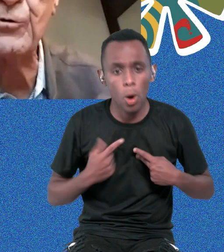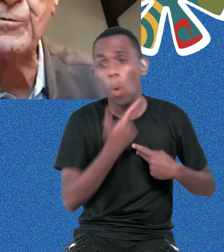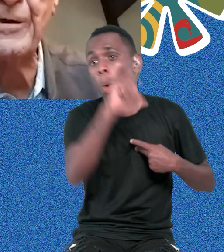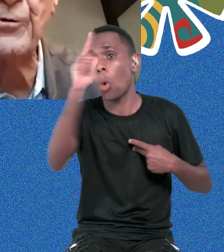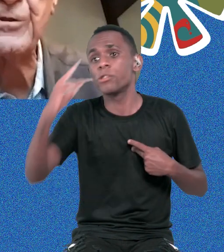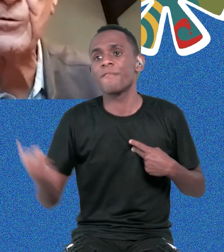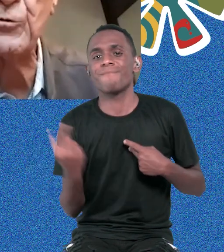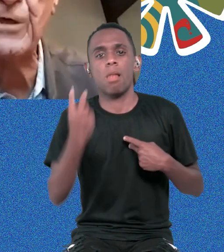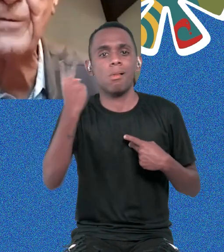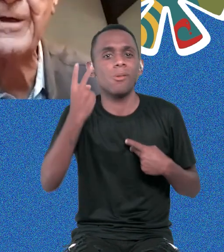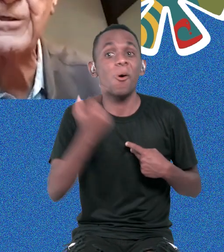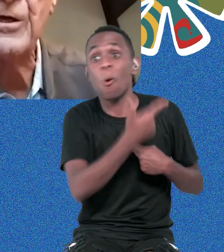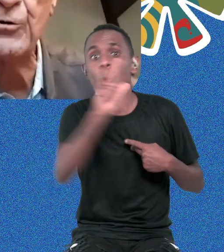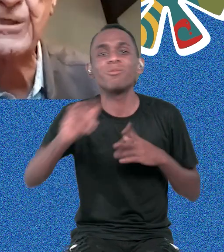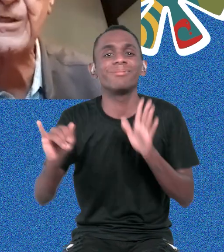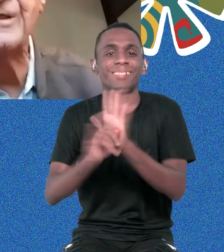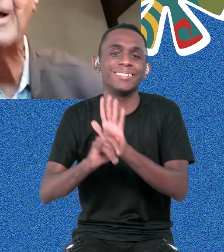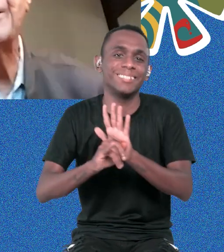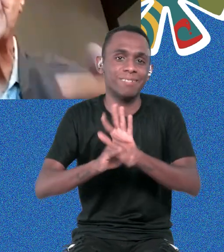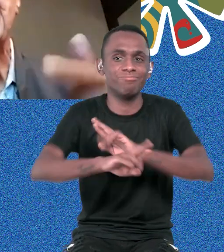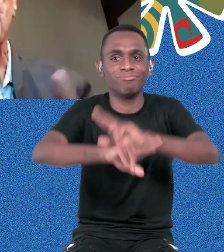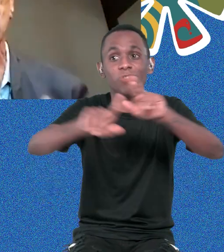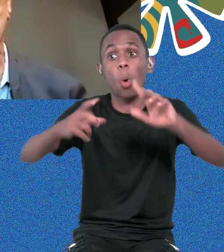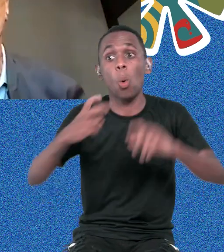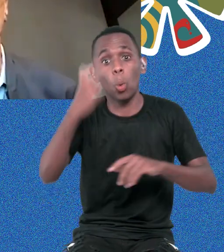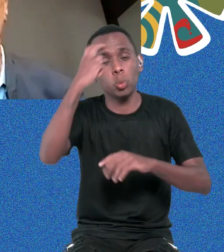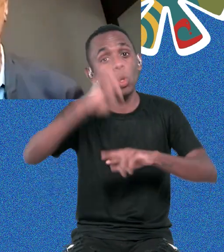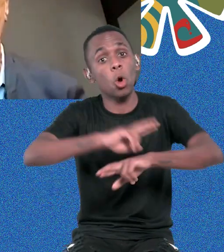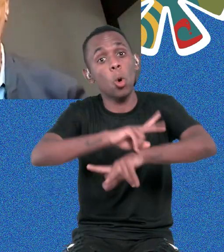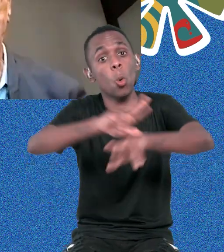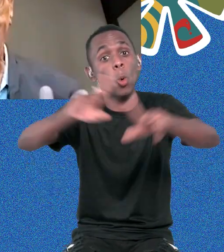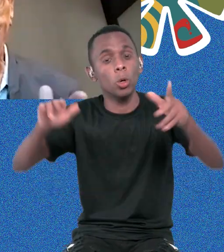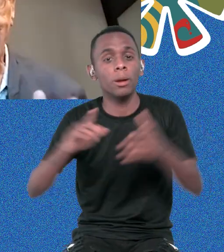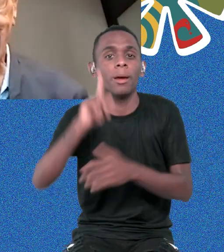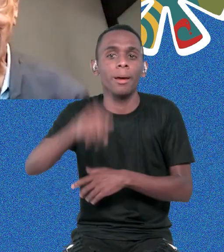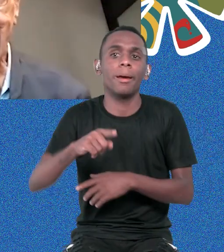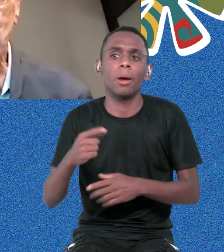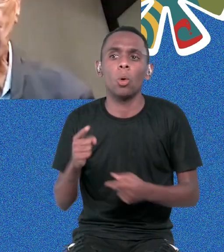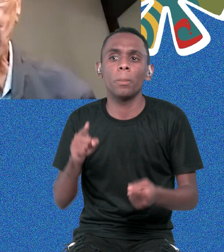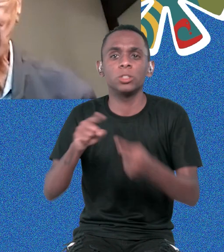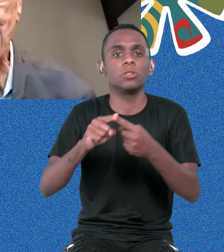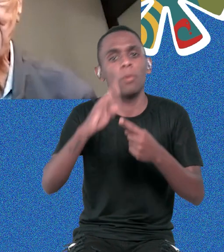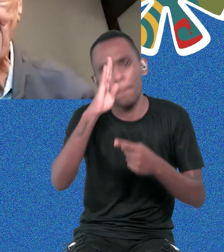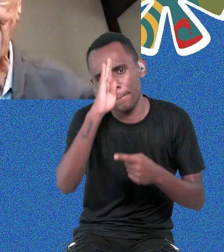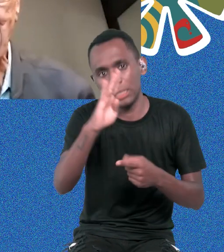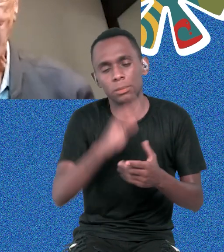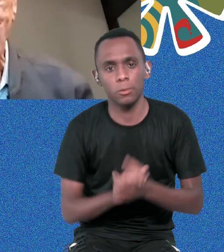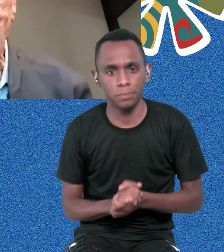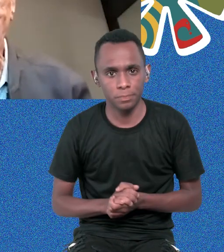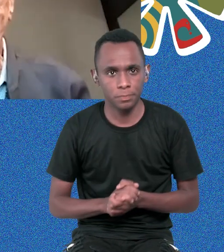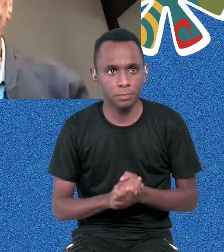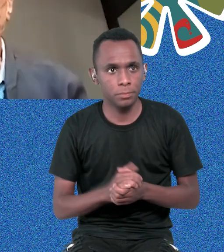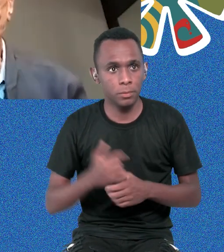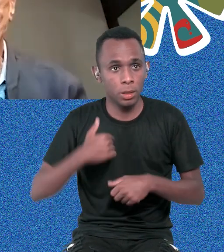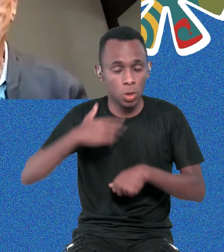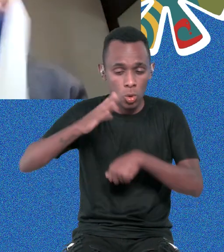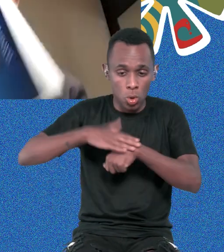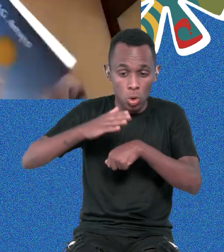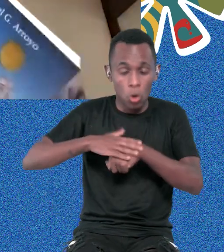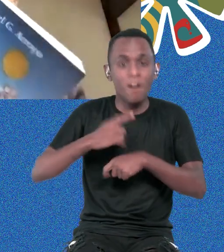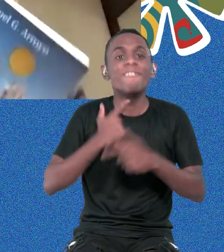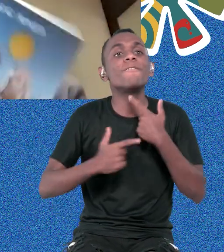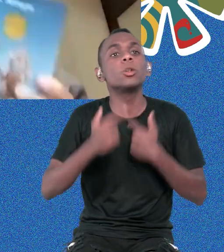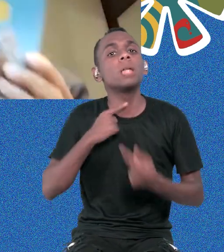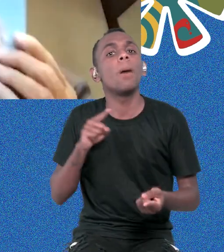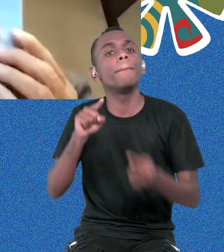humanidade, outros valores, outros saberes, outras identidades, outra cultura. Esta é a ideia do livro principal. E eu